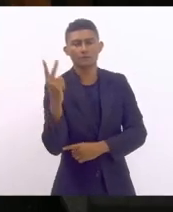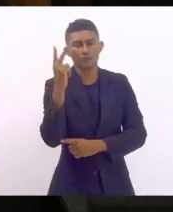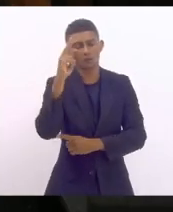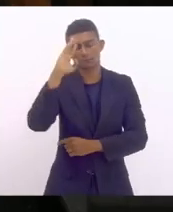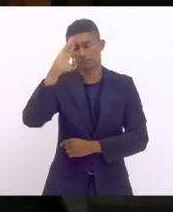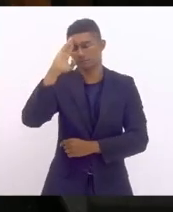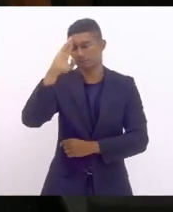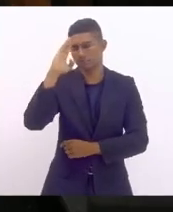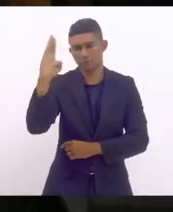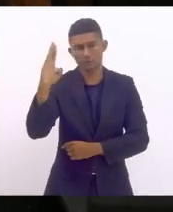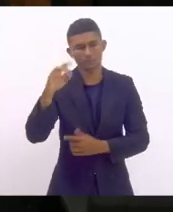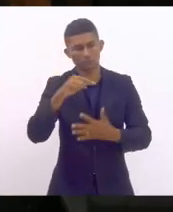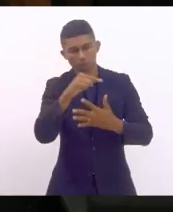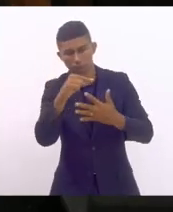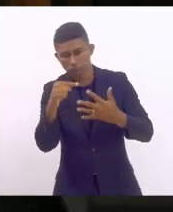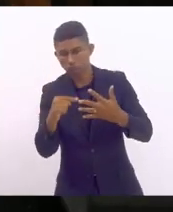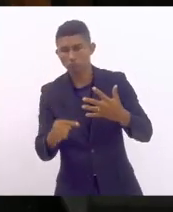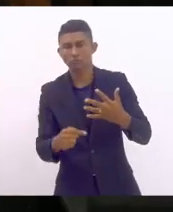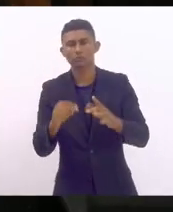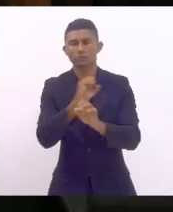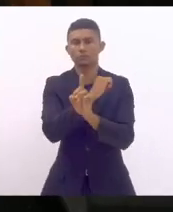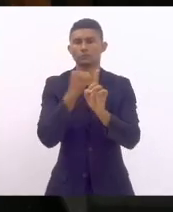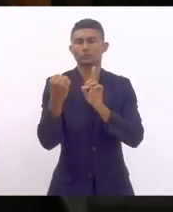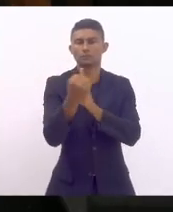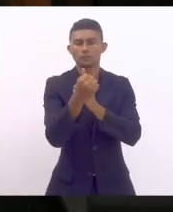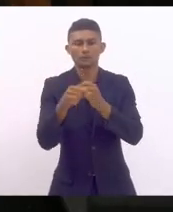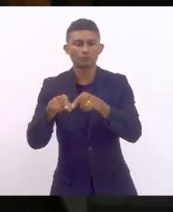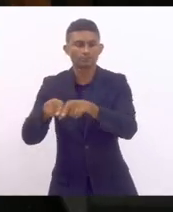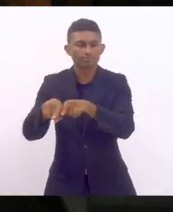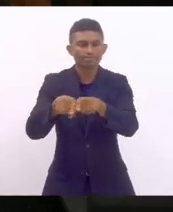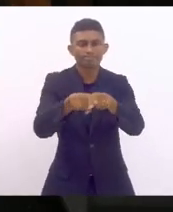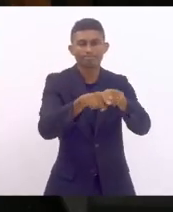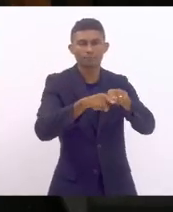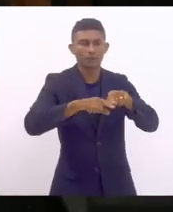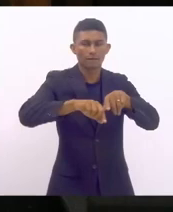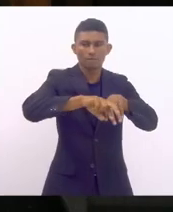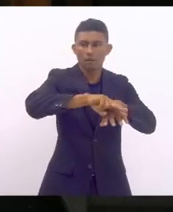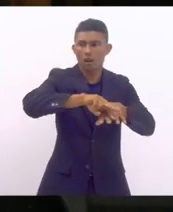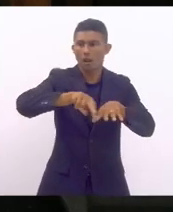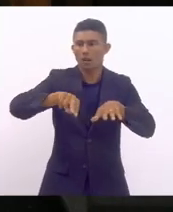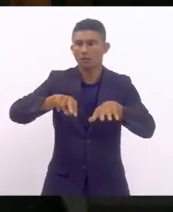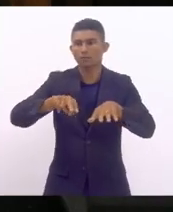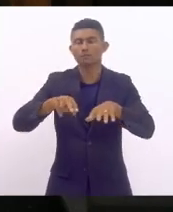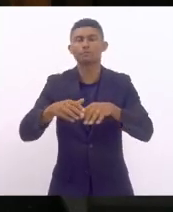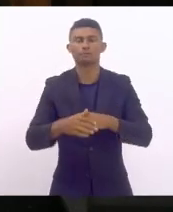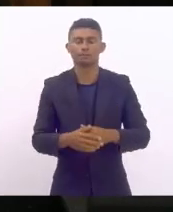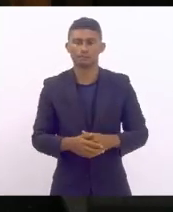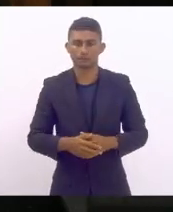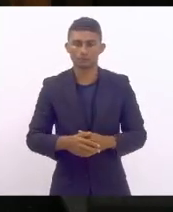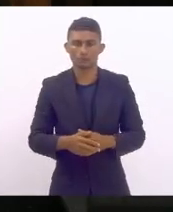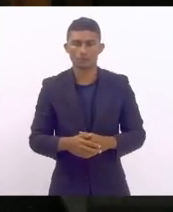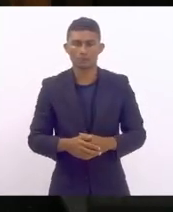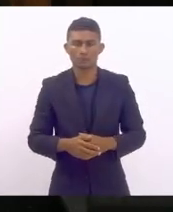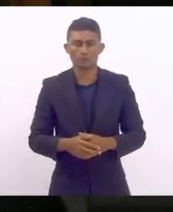de uma sociedade fraterna para o lar ista e sem